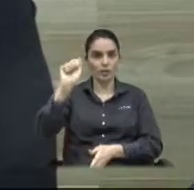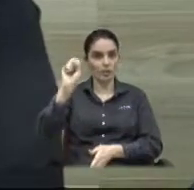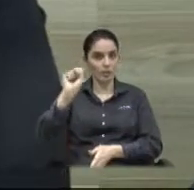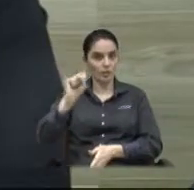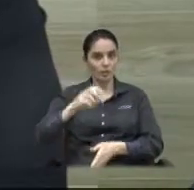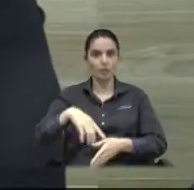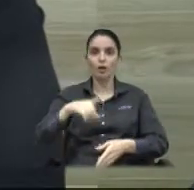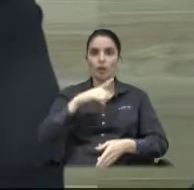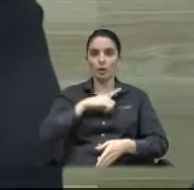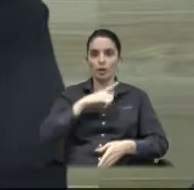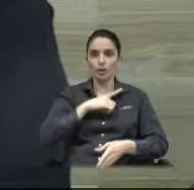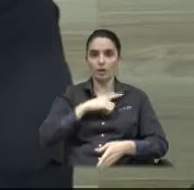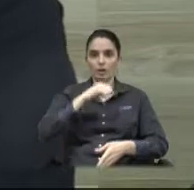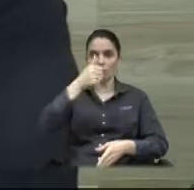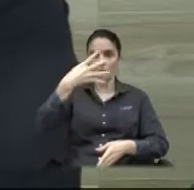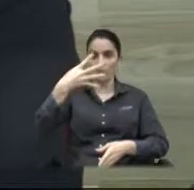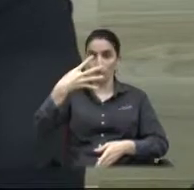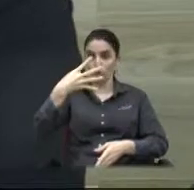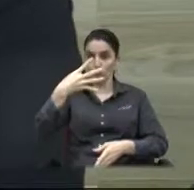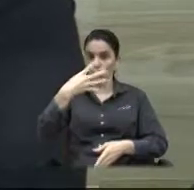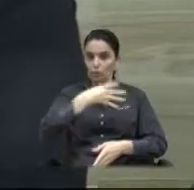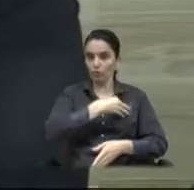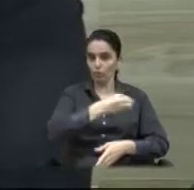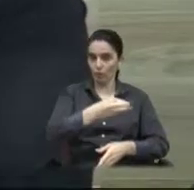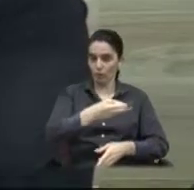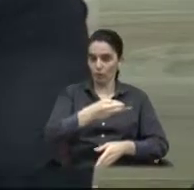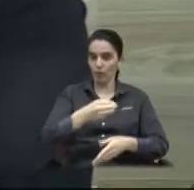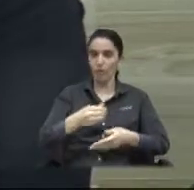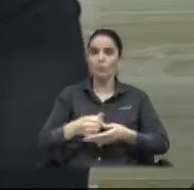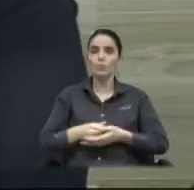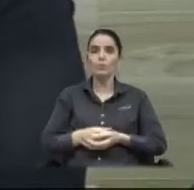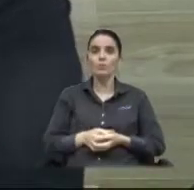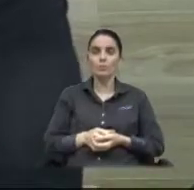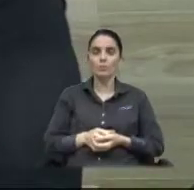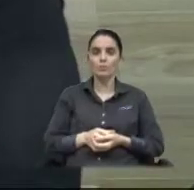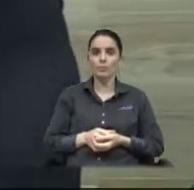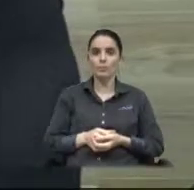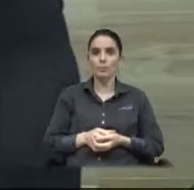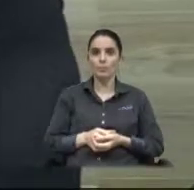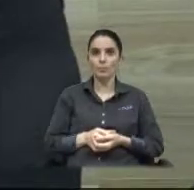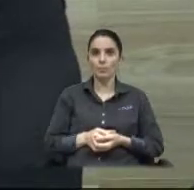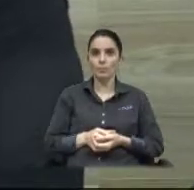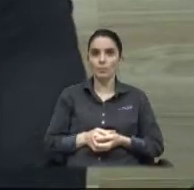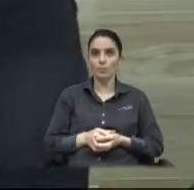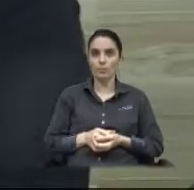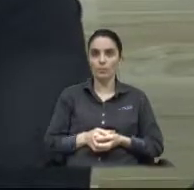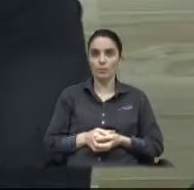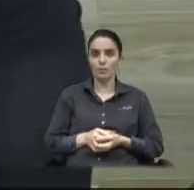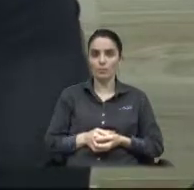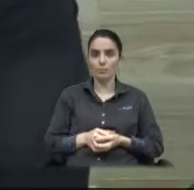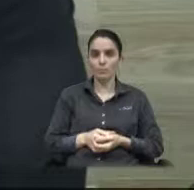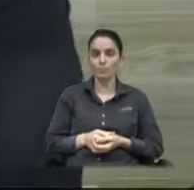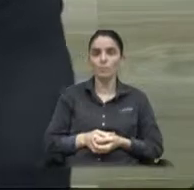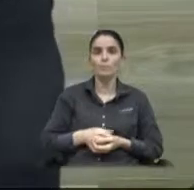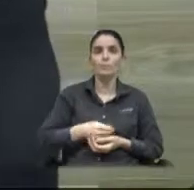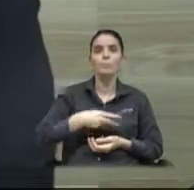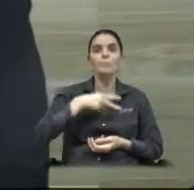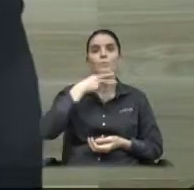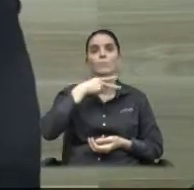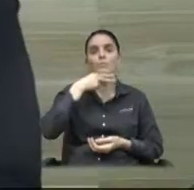14 filhos, sendo ele o mais velho, hoje, dos 10 filhos vivos. A bisavó do Dr.